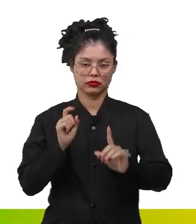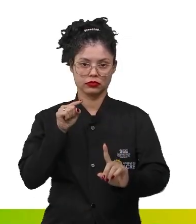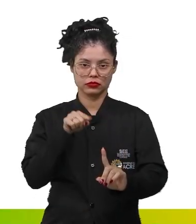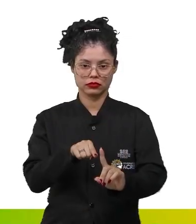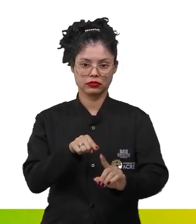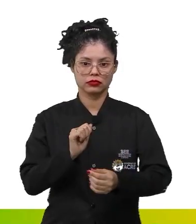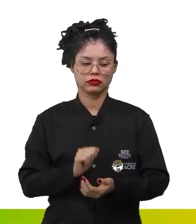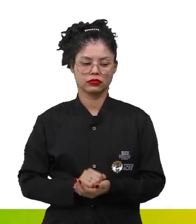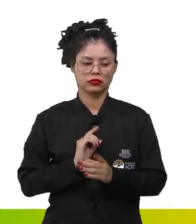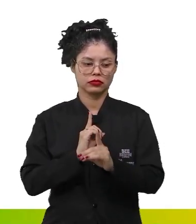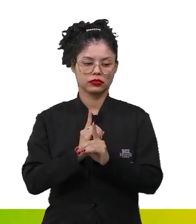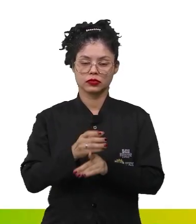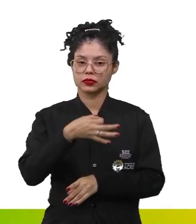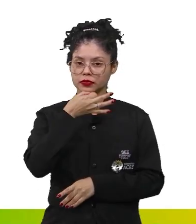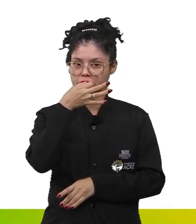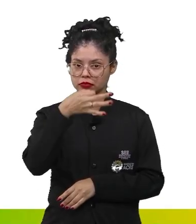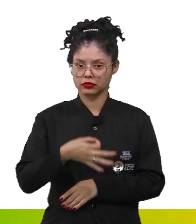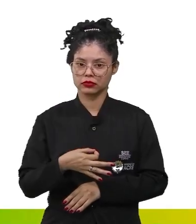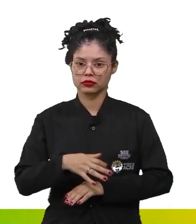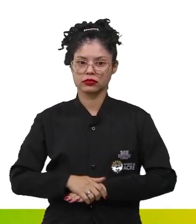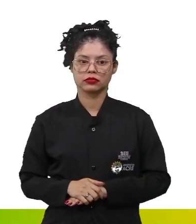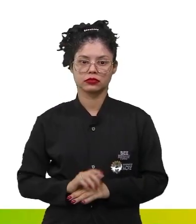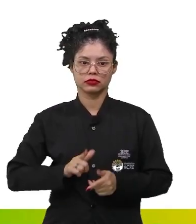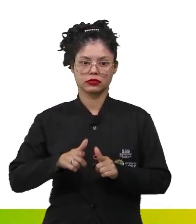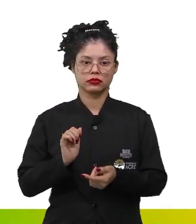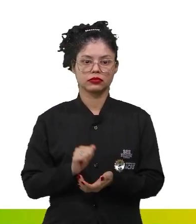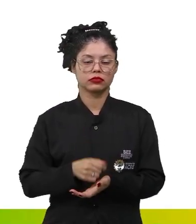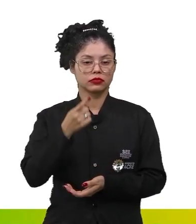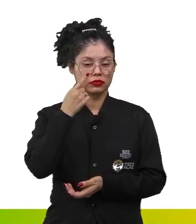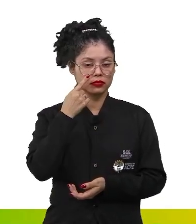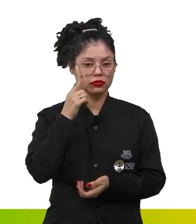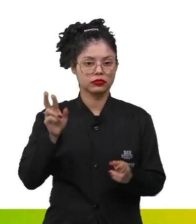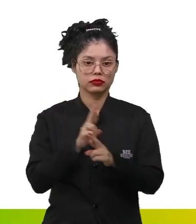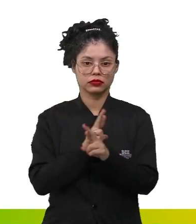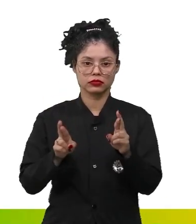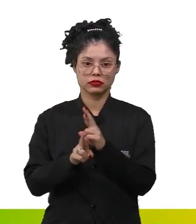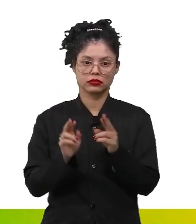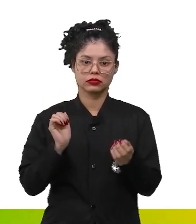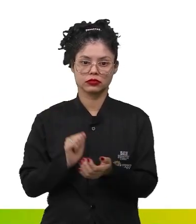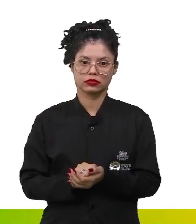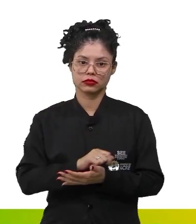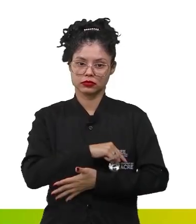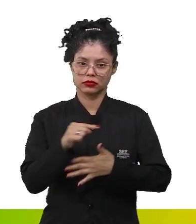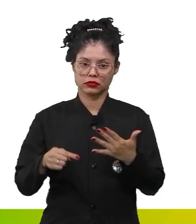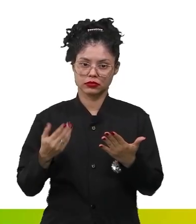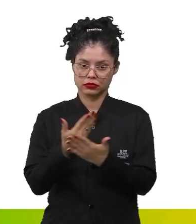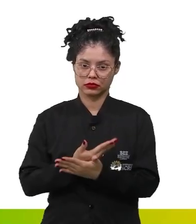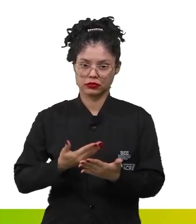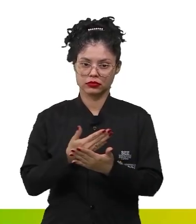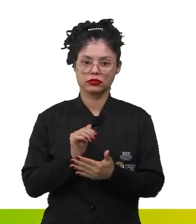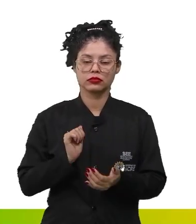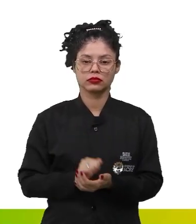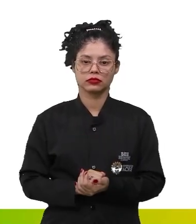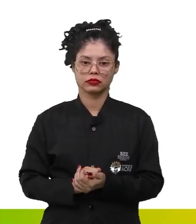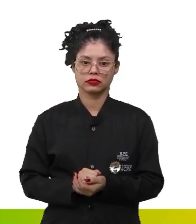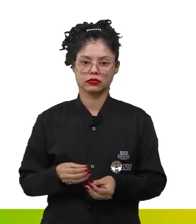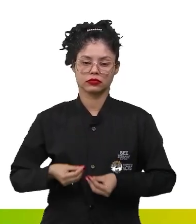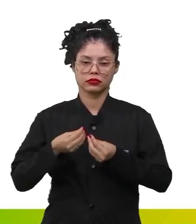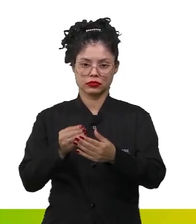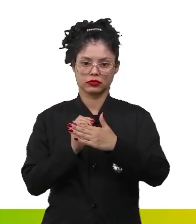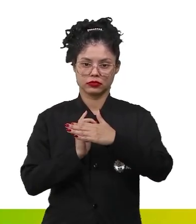forçadas e encontrar a opção correta. A letra A diz: os interesses em relação ao tipo de